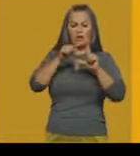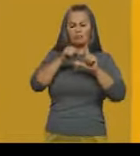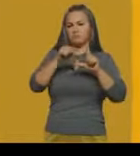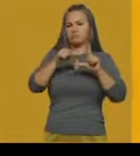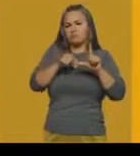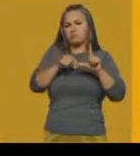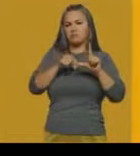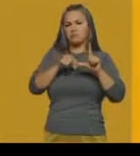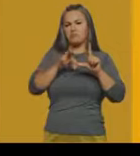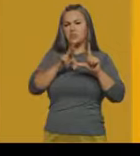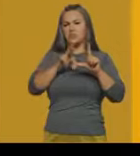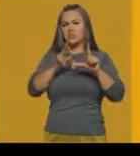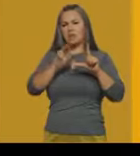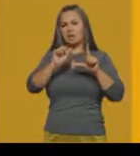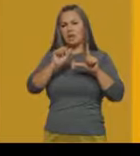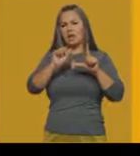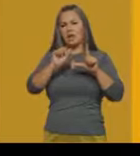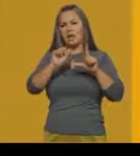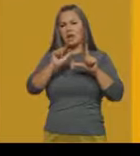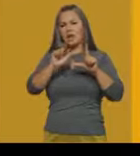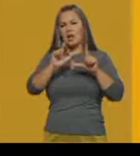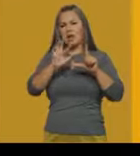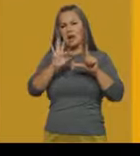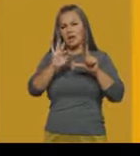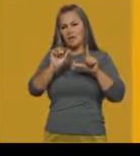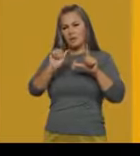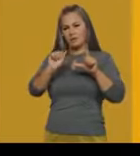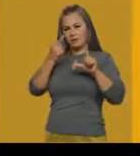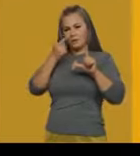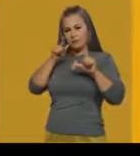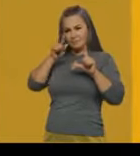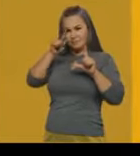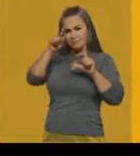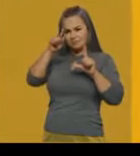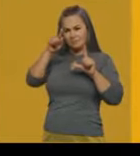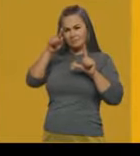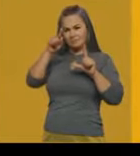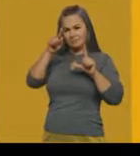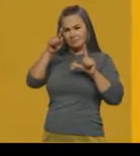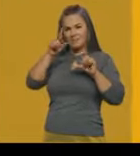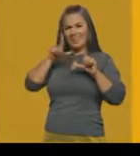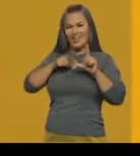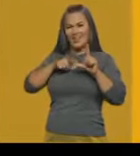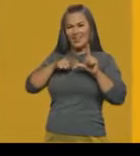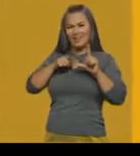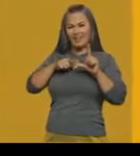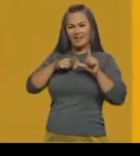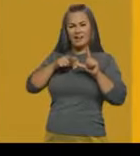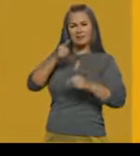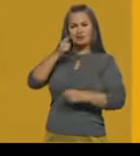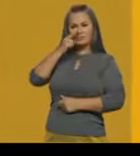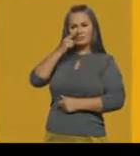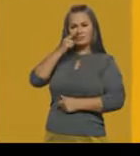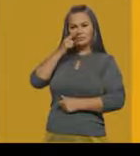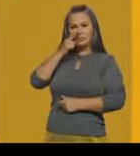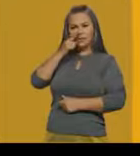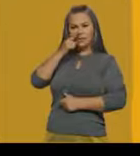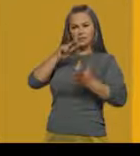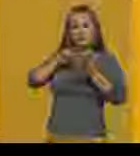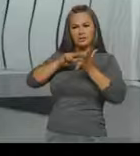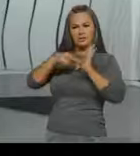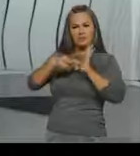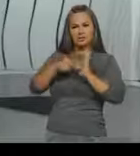chamando de alfa, que é uma letra grega, né? Que representa a letra A, minúscula,